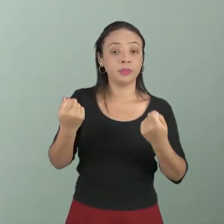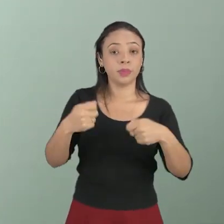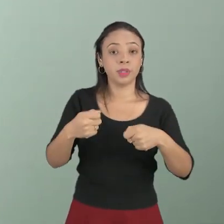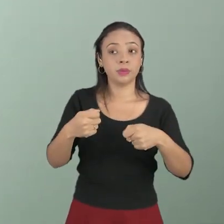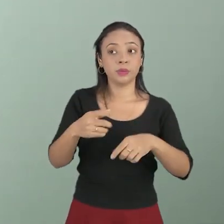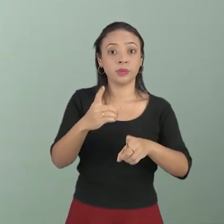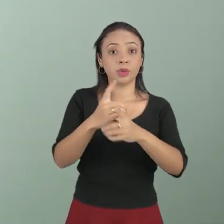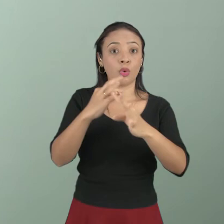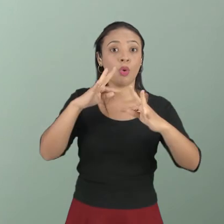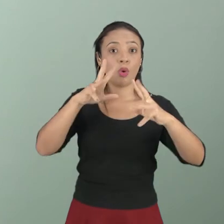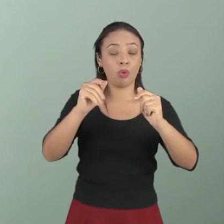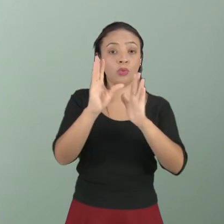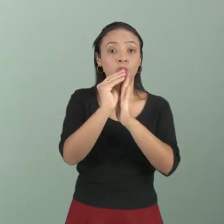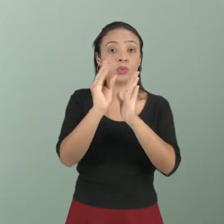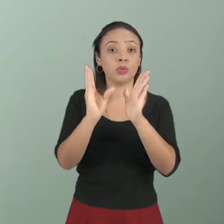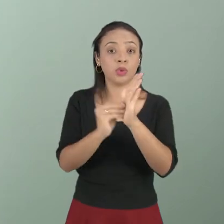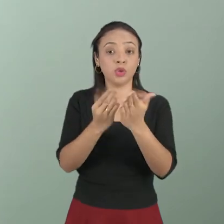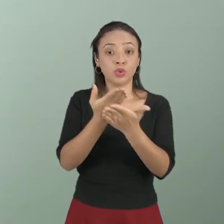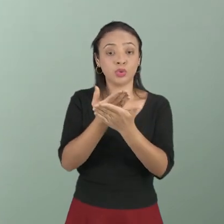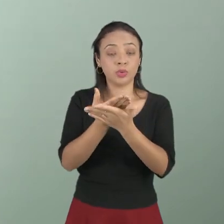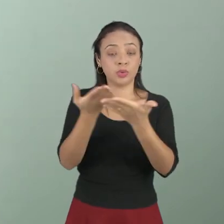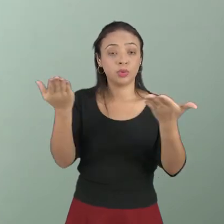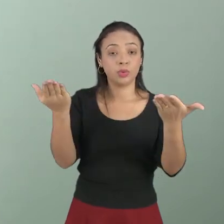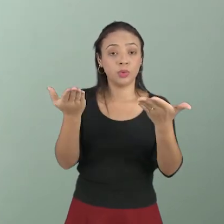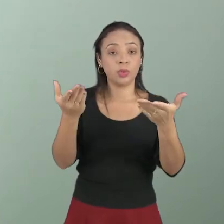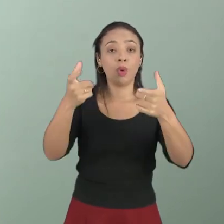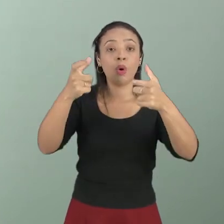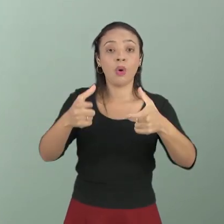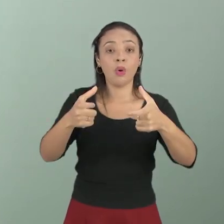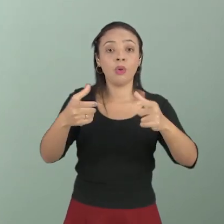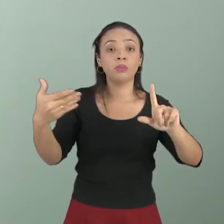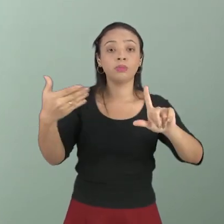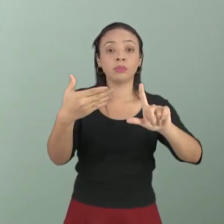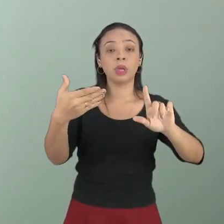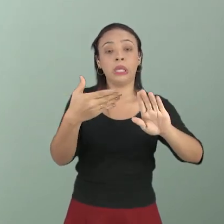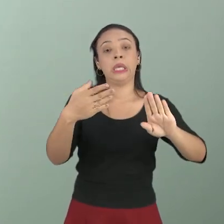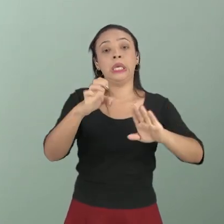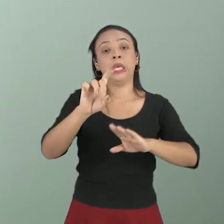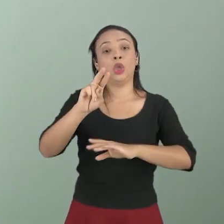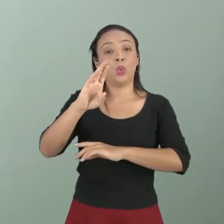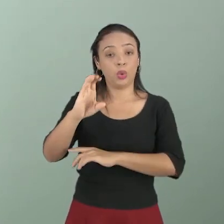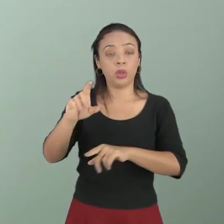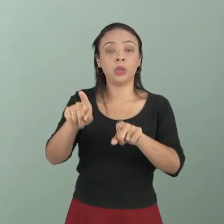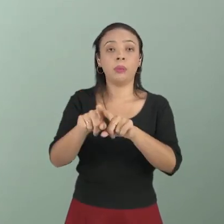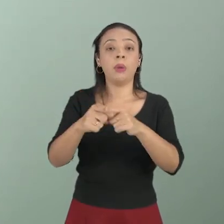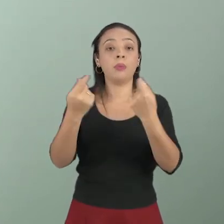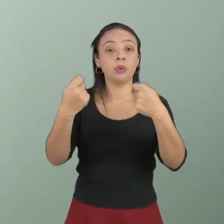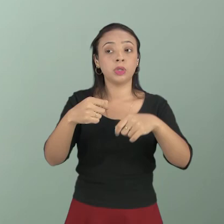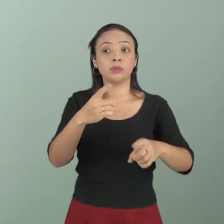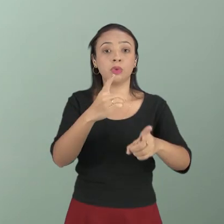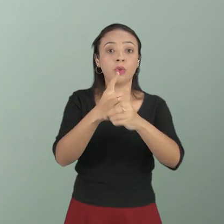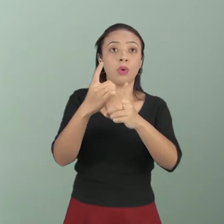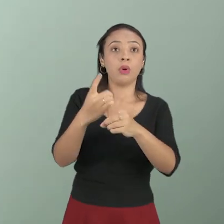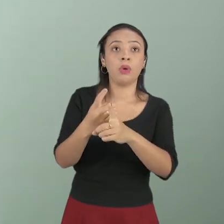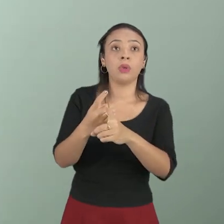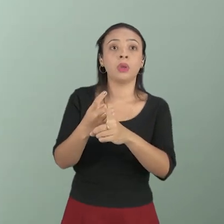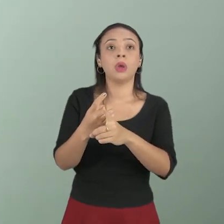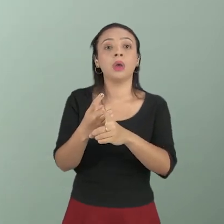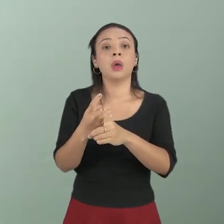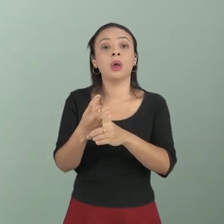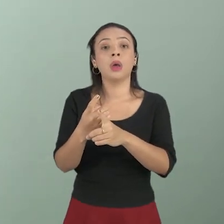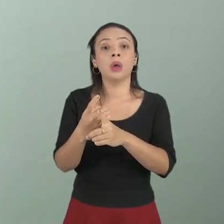encontrar todo esse conteúdo que foi visto na aula de hoje na plataforma Eduque, assim como você também vai encontrar na plataforma